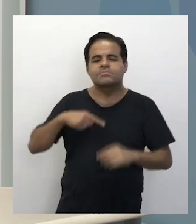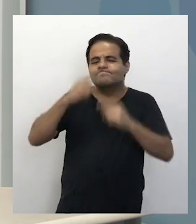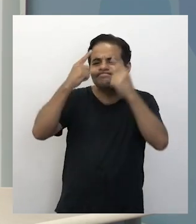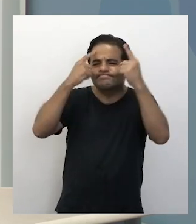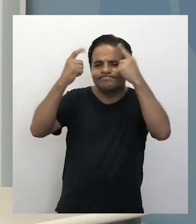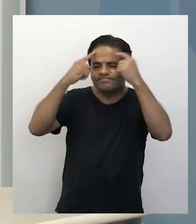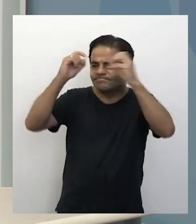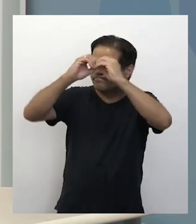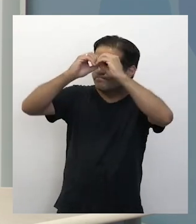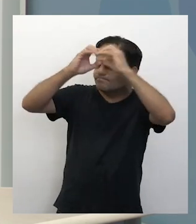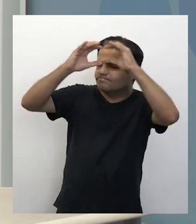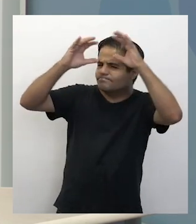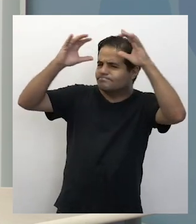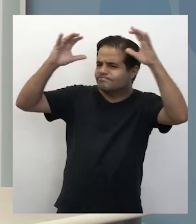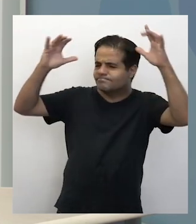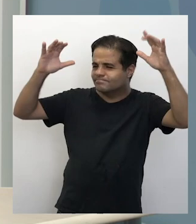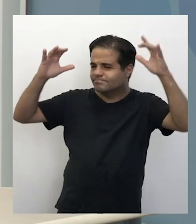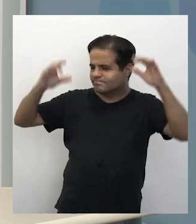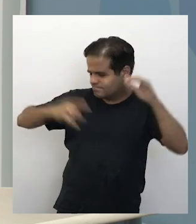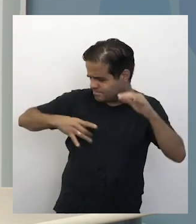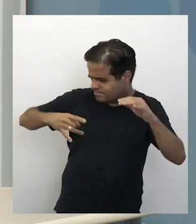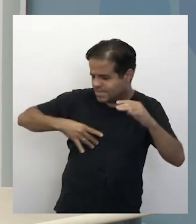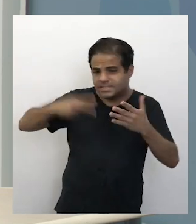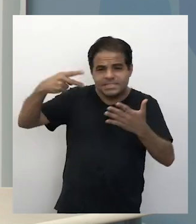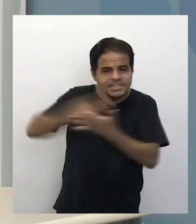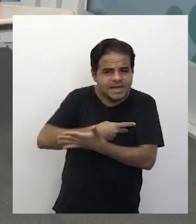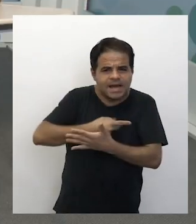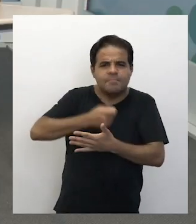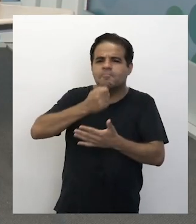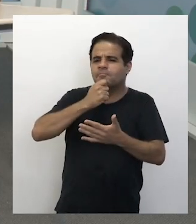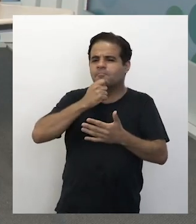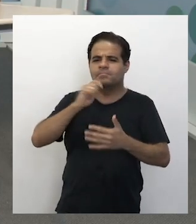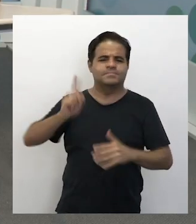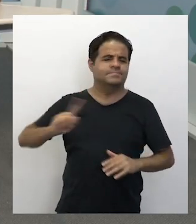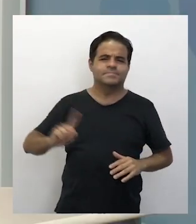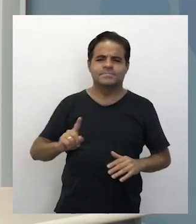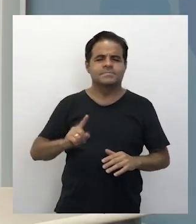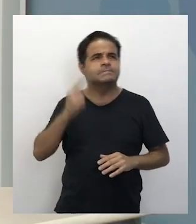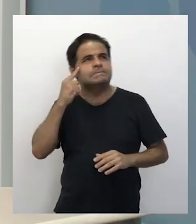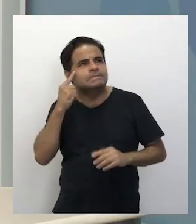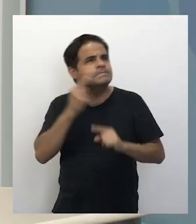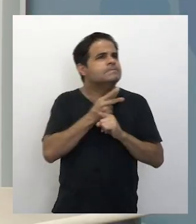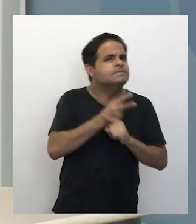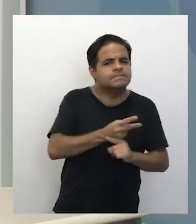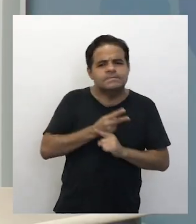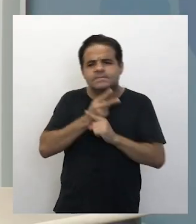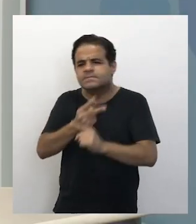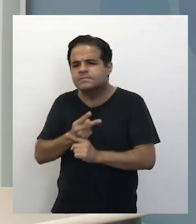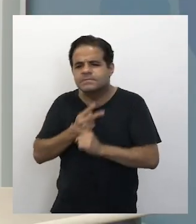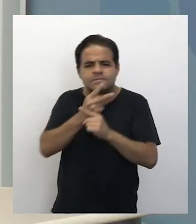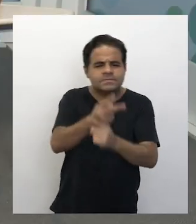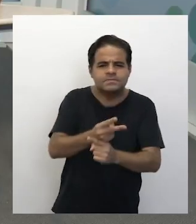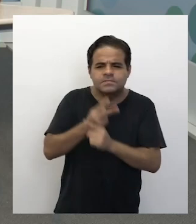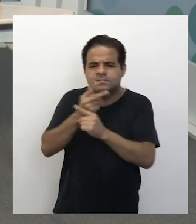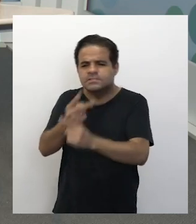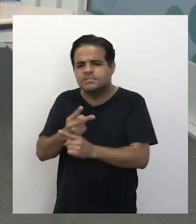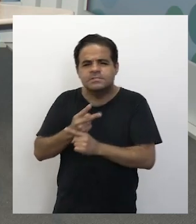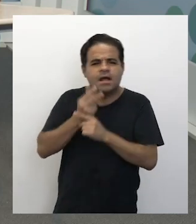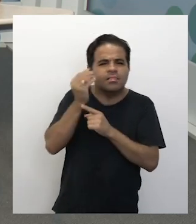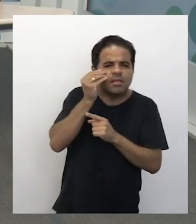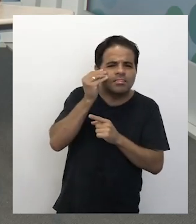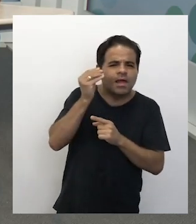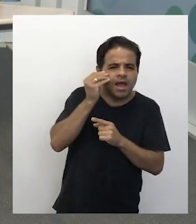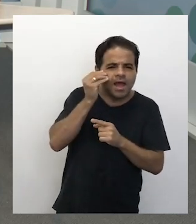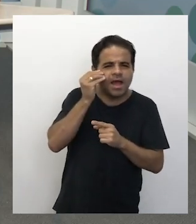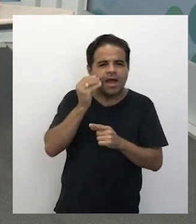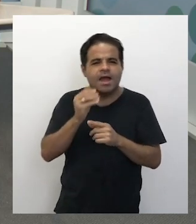criativo, a gente não tem medo de errar. É assim, né? A gente procura todas as vezes tentar